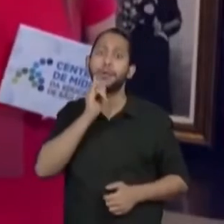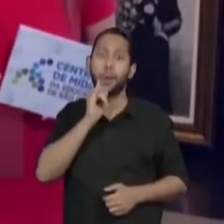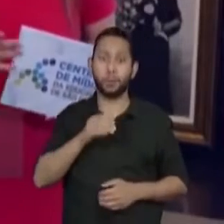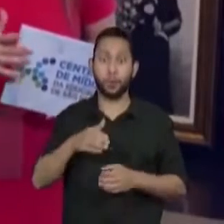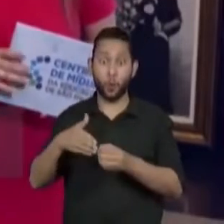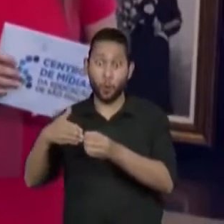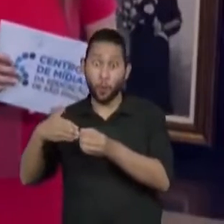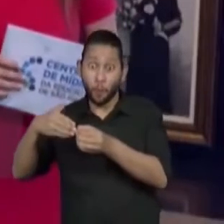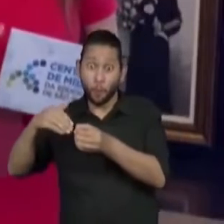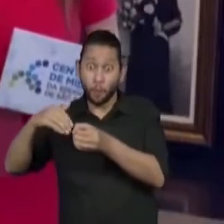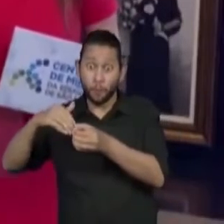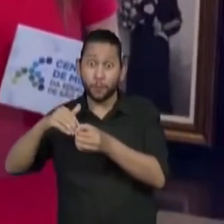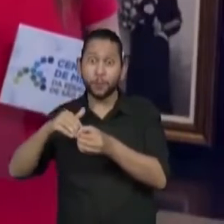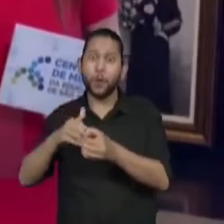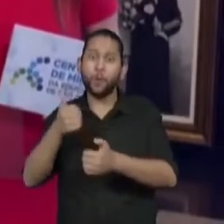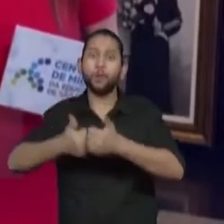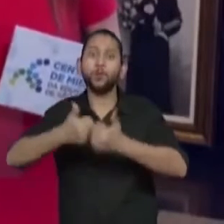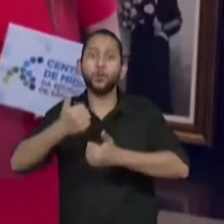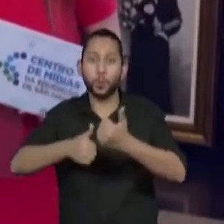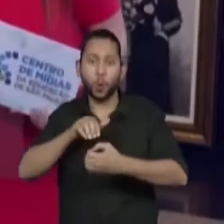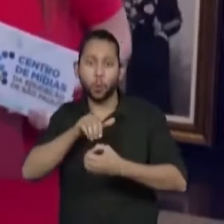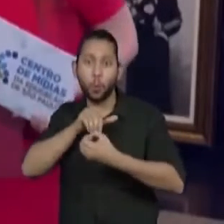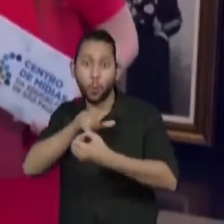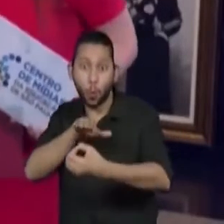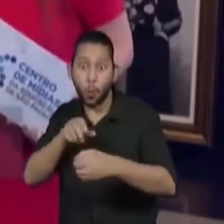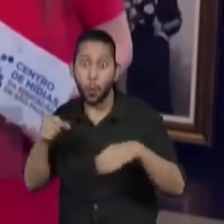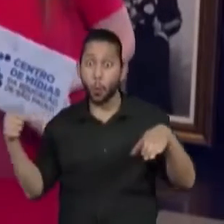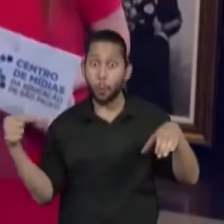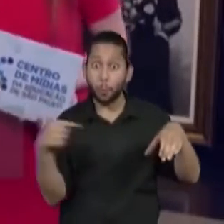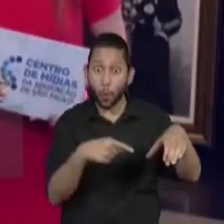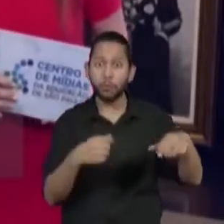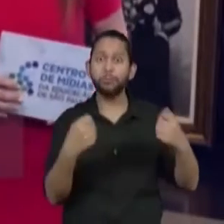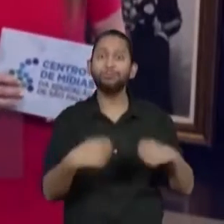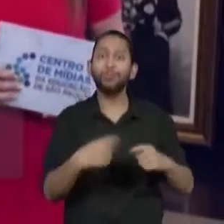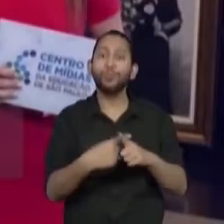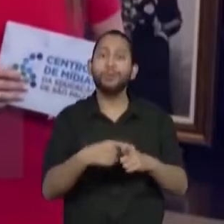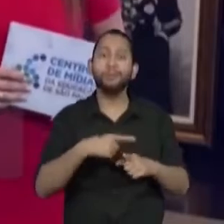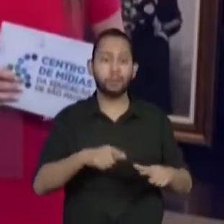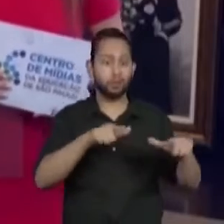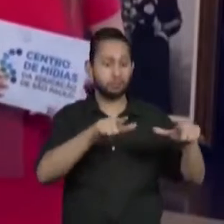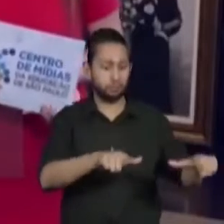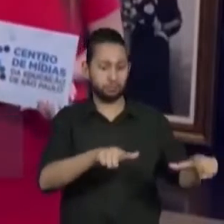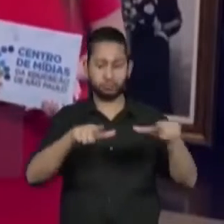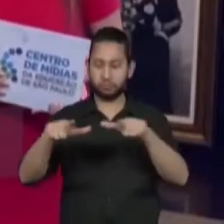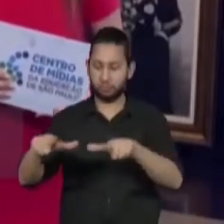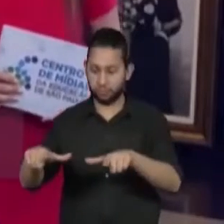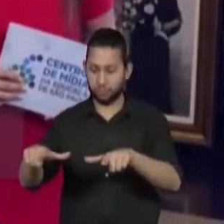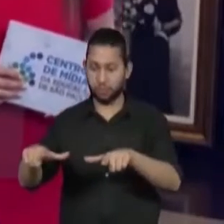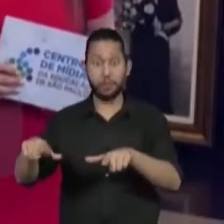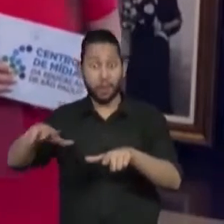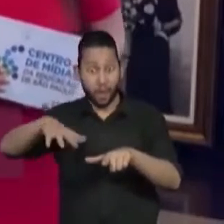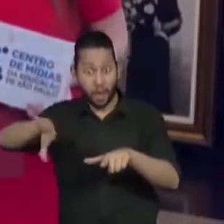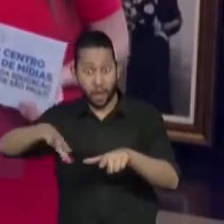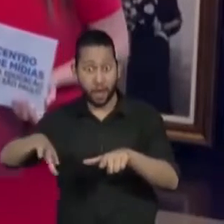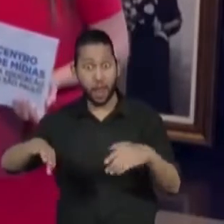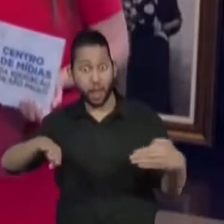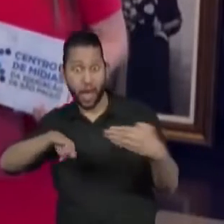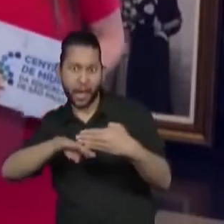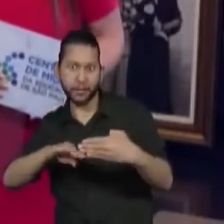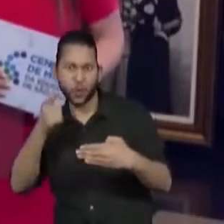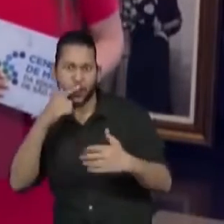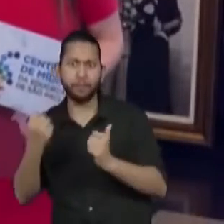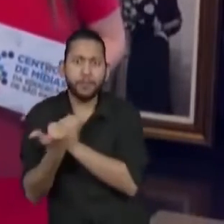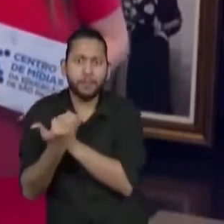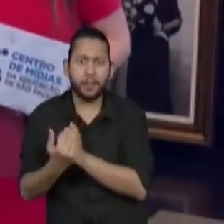ele é considerado um esporte de invasão, mas temos muitos outros também, não é, Pro? Sim, e no 6º ano vocês viram também o handball e